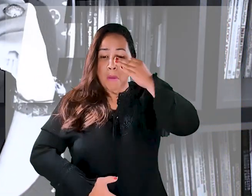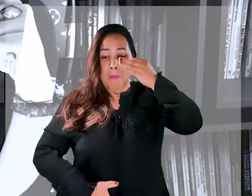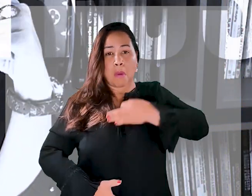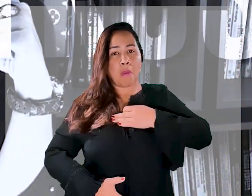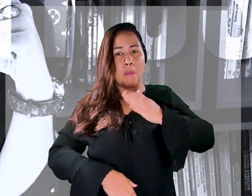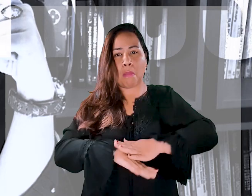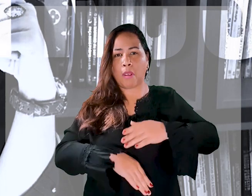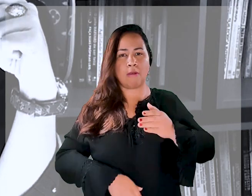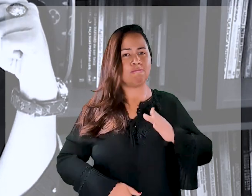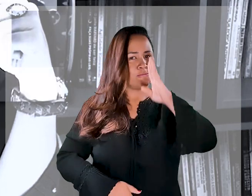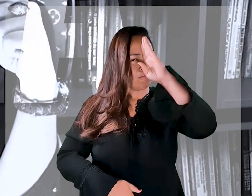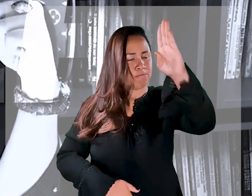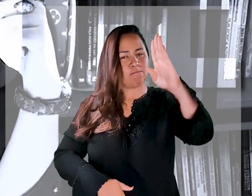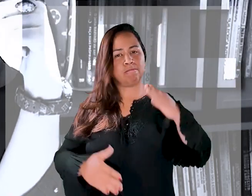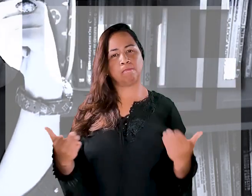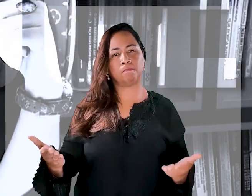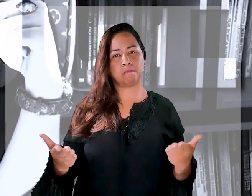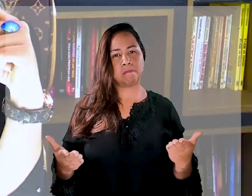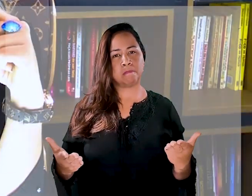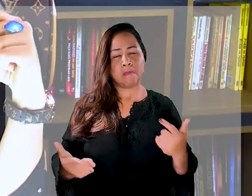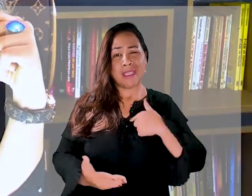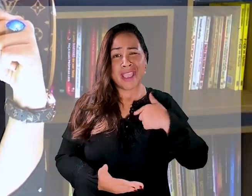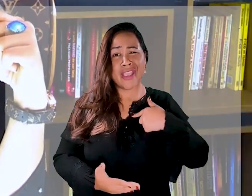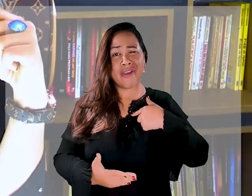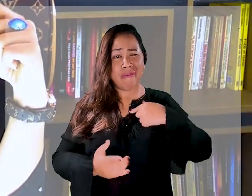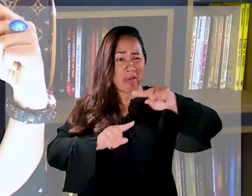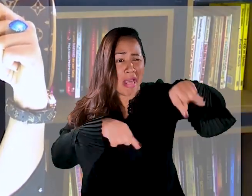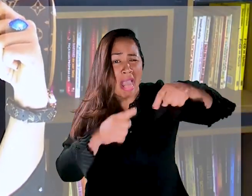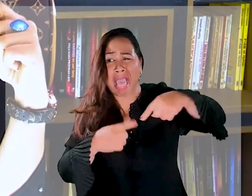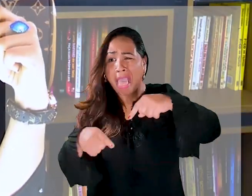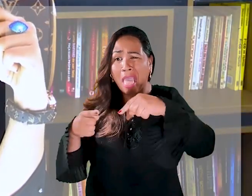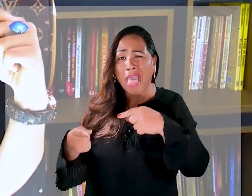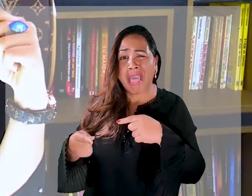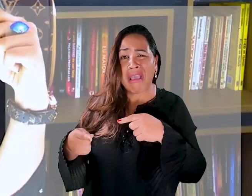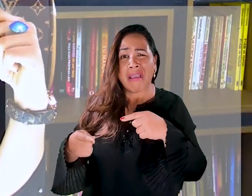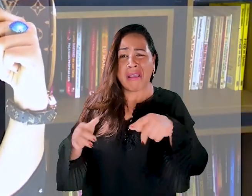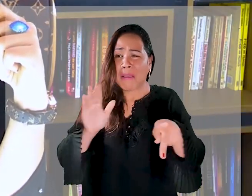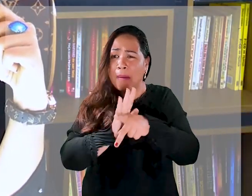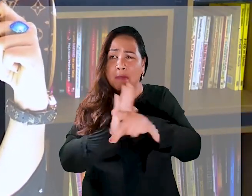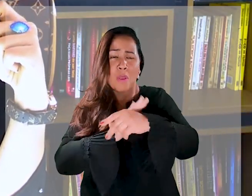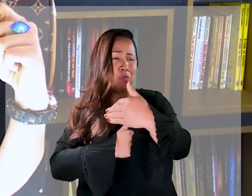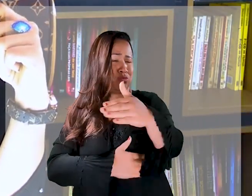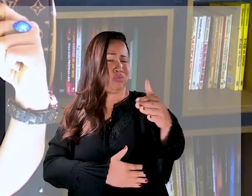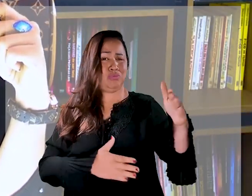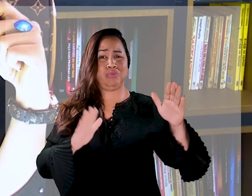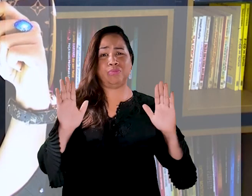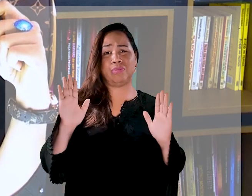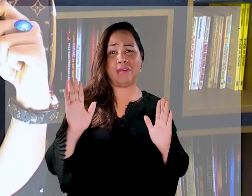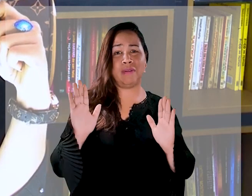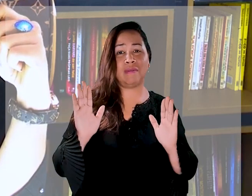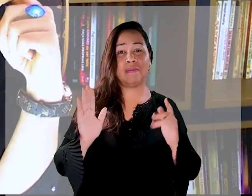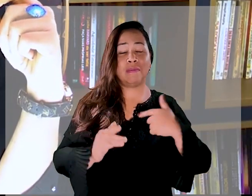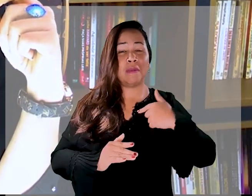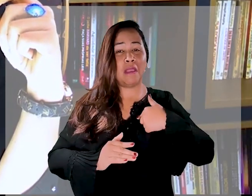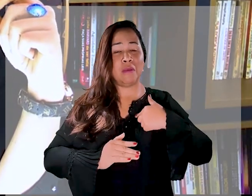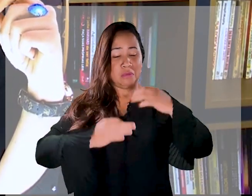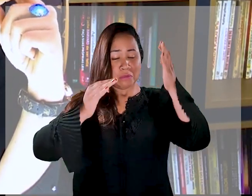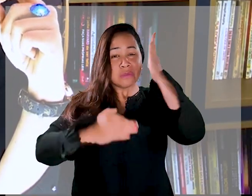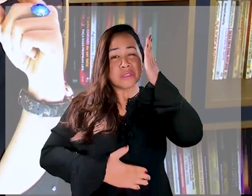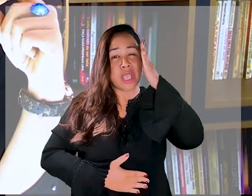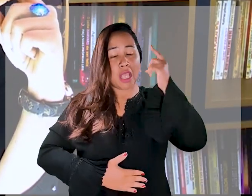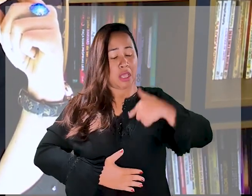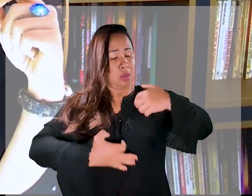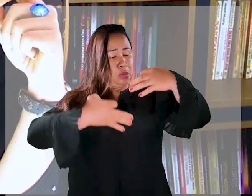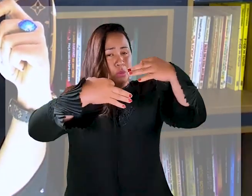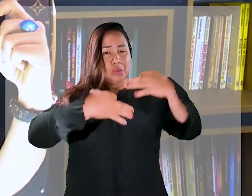nunca fala dos outros, você fala de você. Nem Jesus agradou todo mundo. Então, como que eu sei que eu estou certa? Quando eu estou